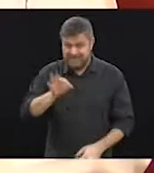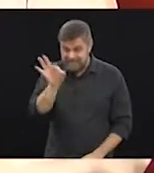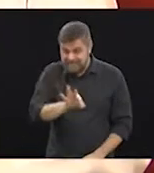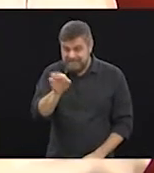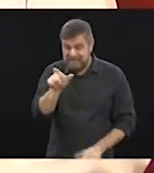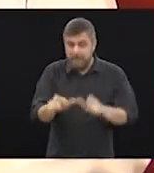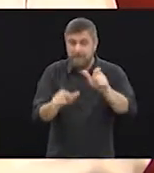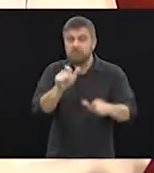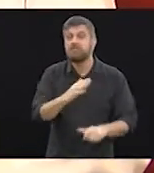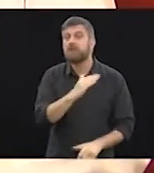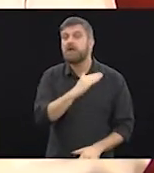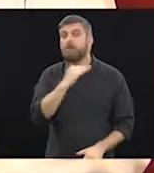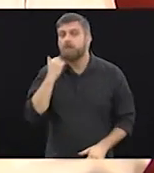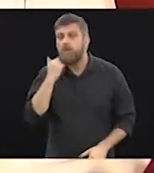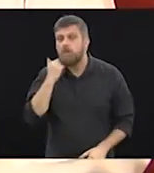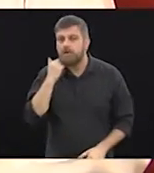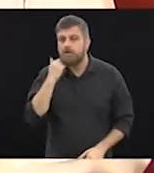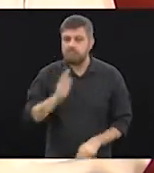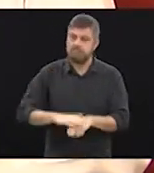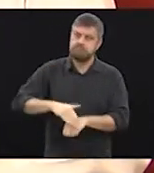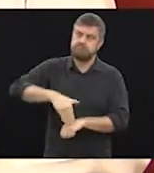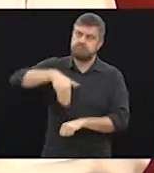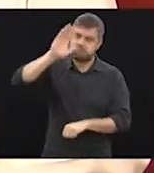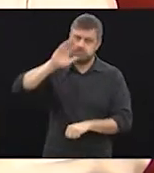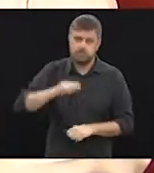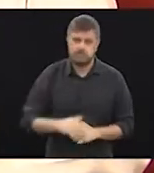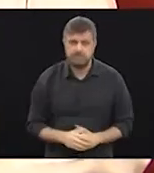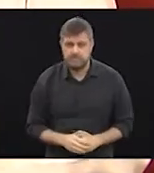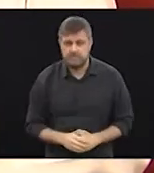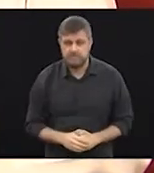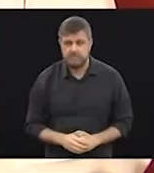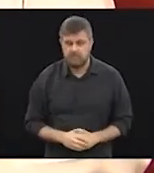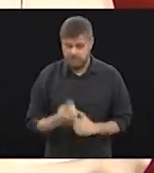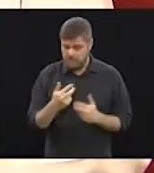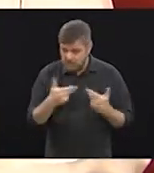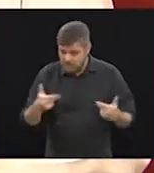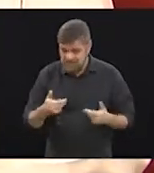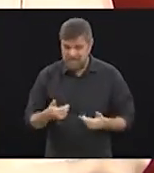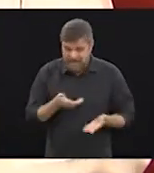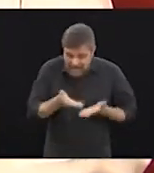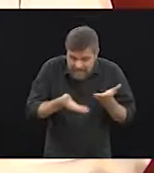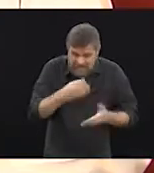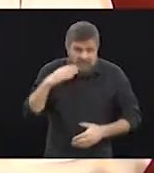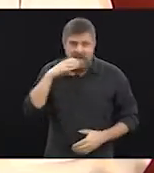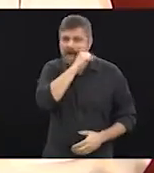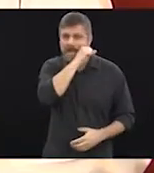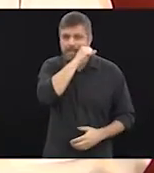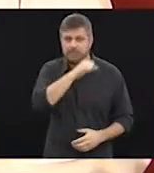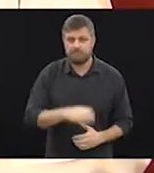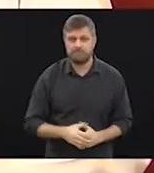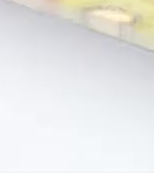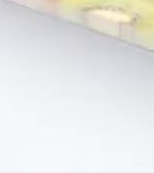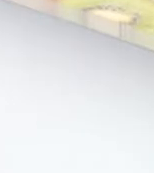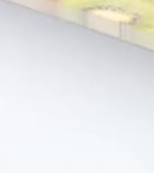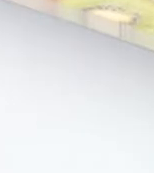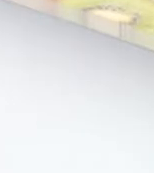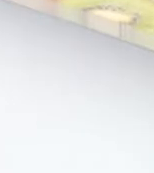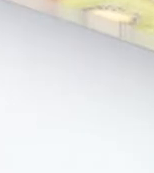de morbidade e de mortalidade aumenta muito. Então é uma coisa que tem que ser tratada o mais rápido